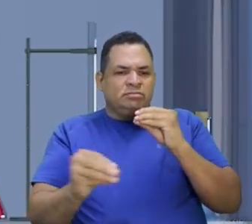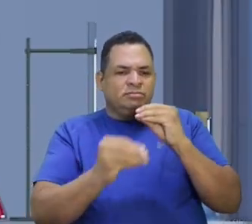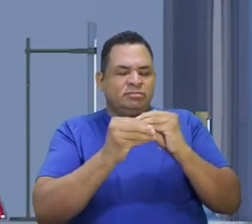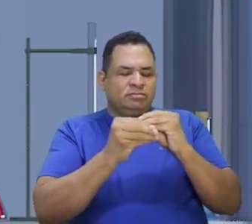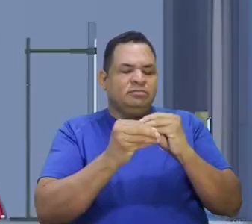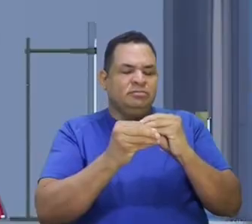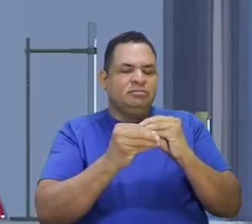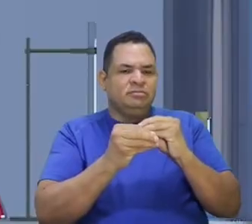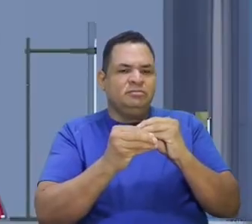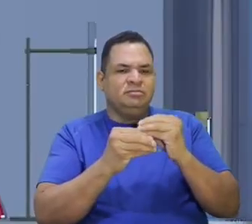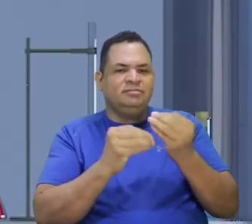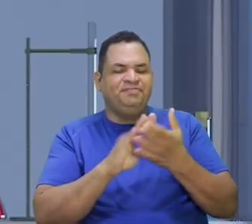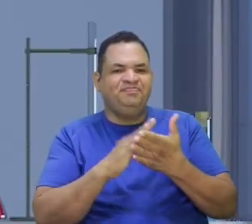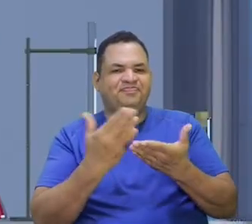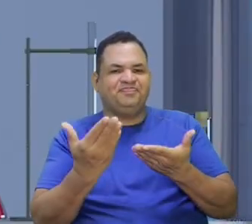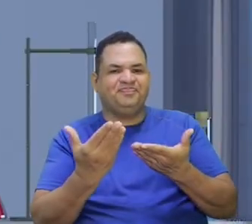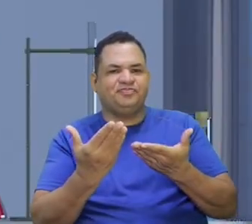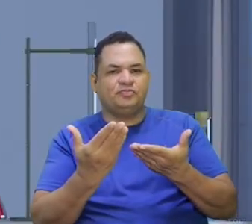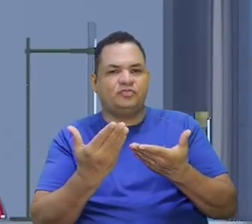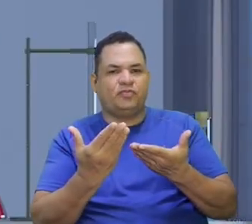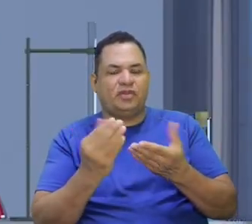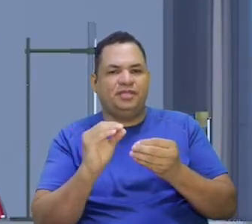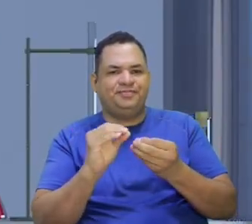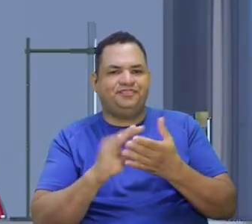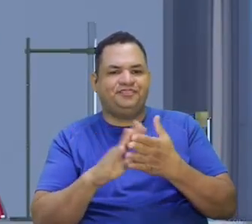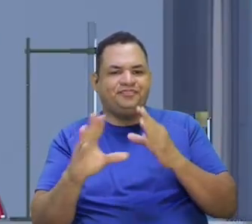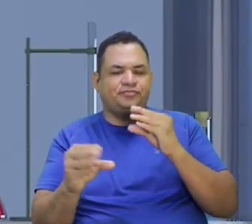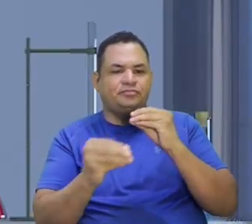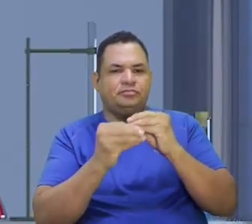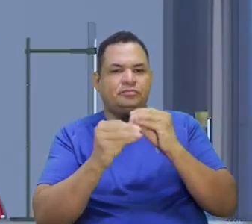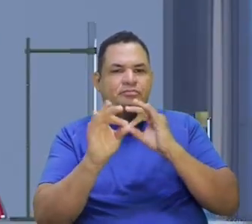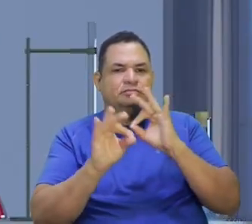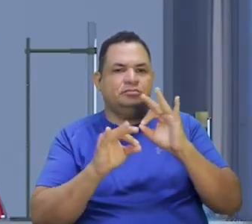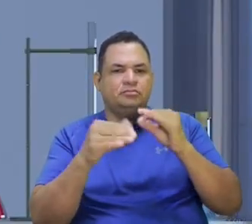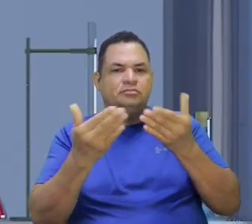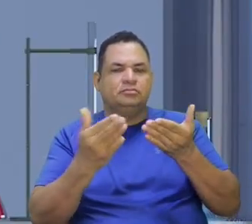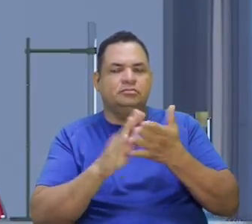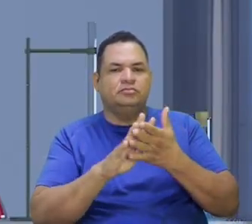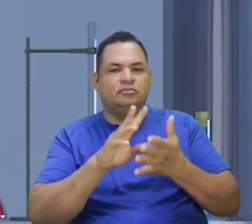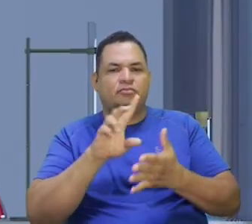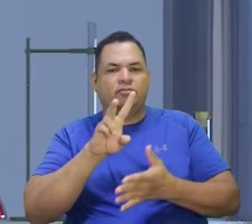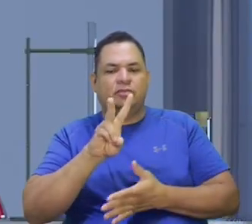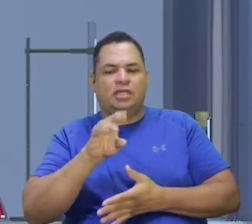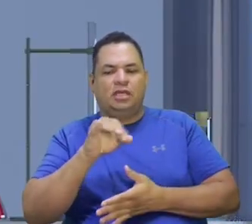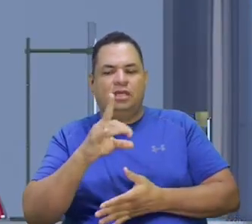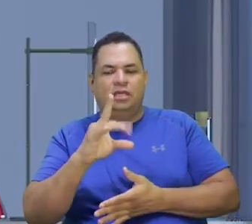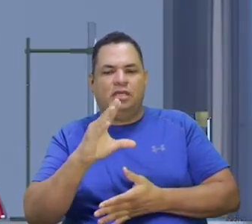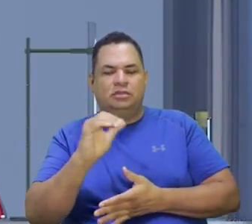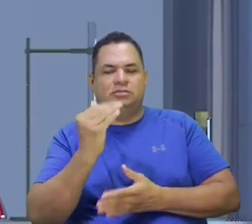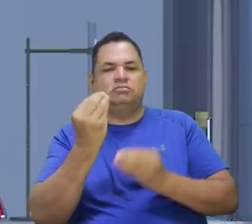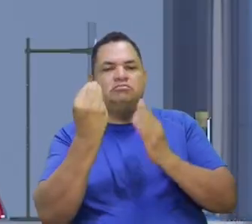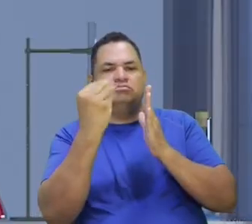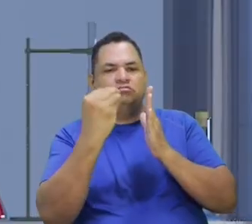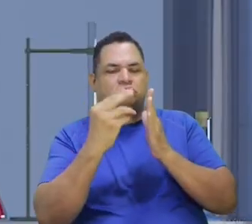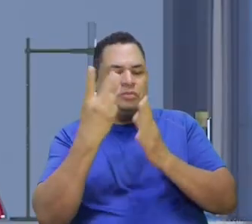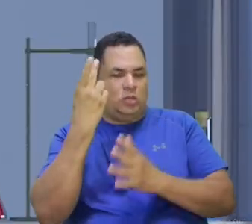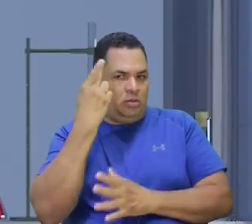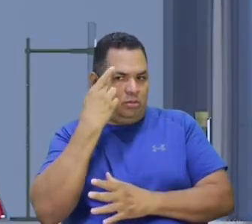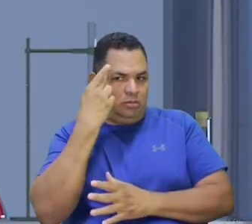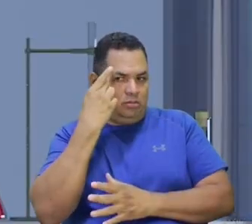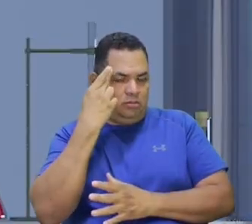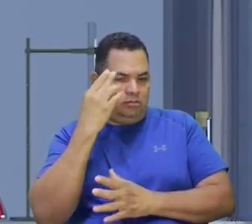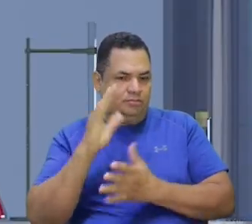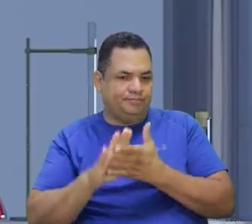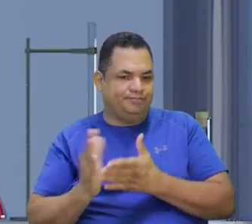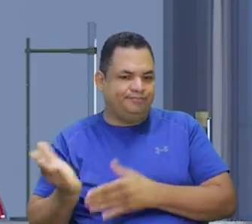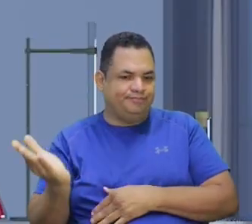poucos elétrons. Então, quando a gente for fazer esse ganho, você vai observar que a valência fica preenchida naturalmente.